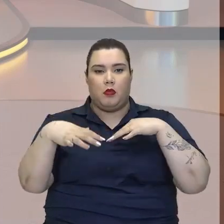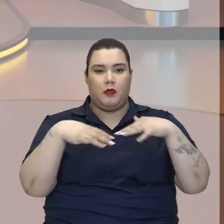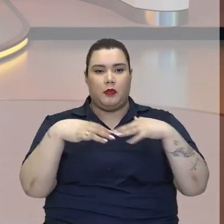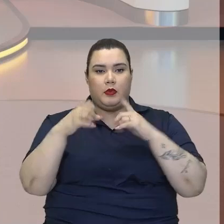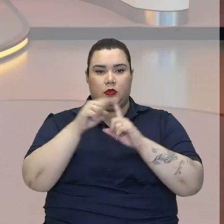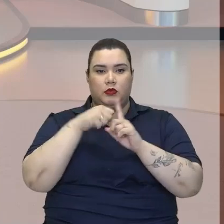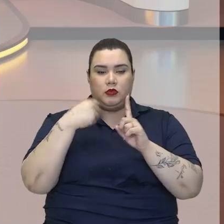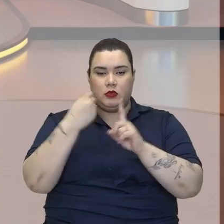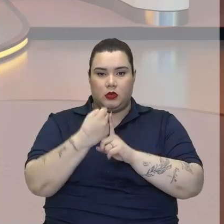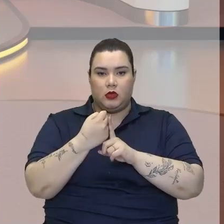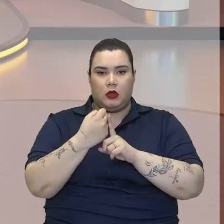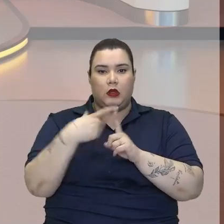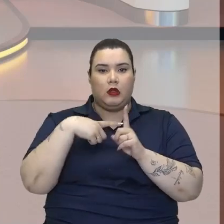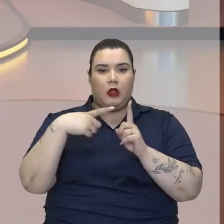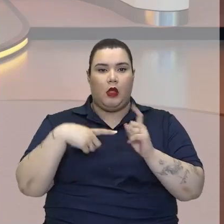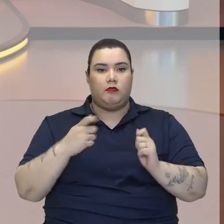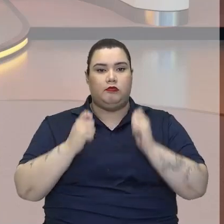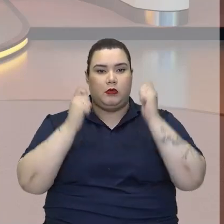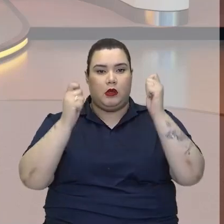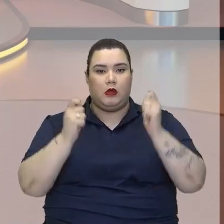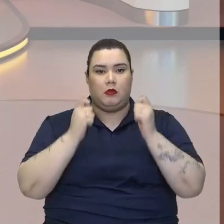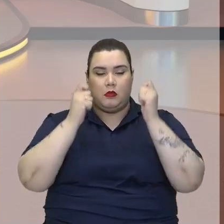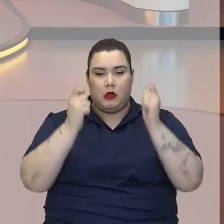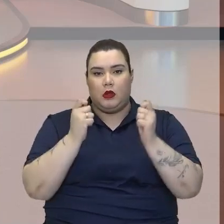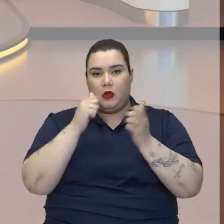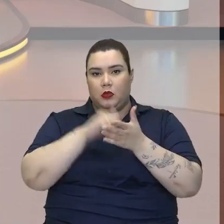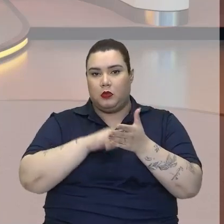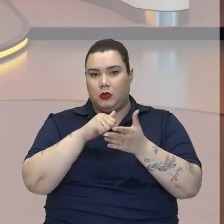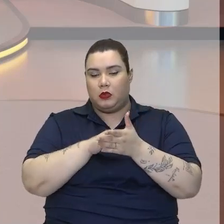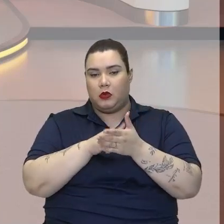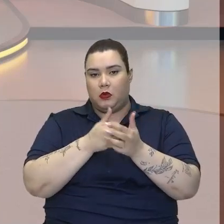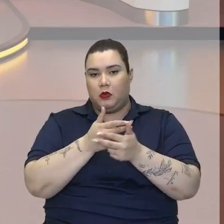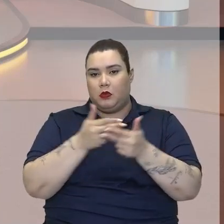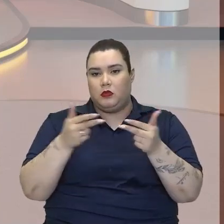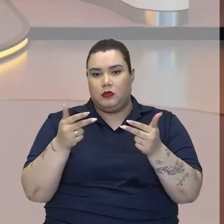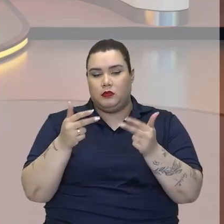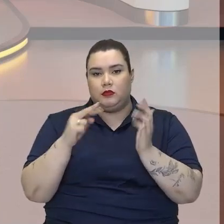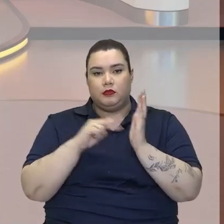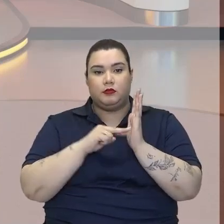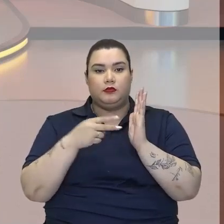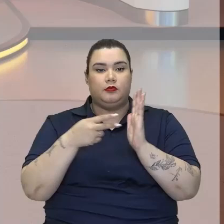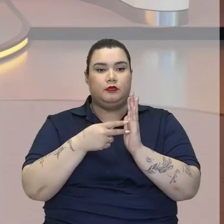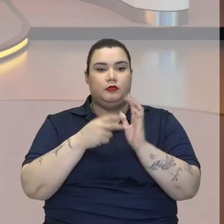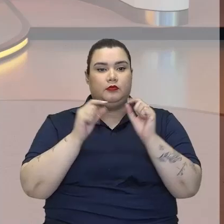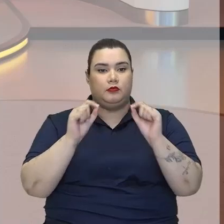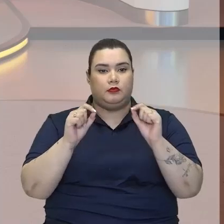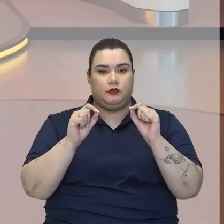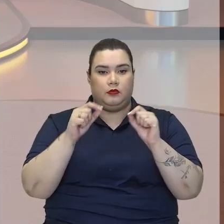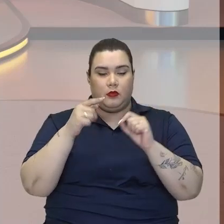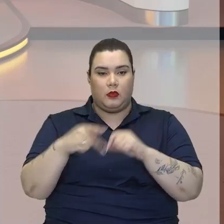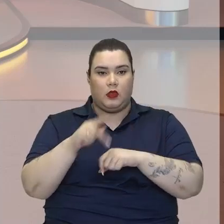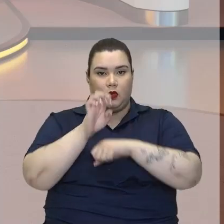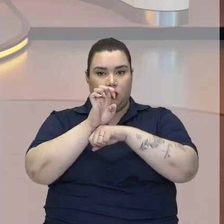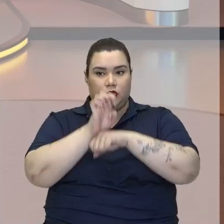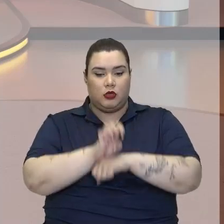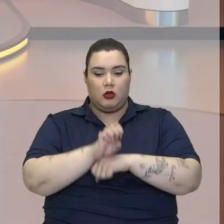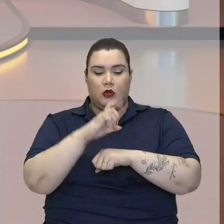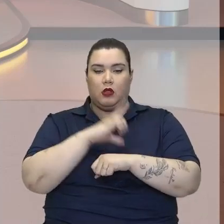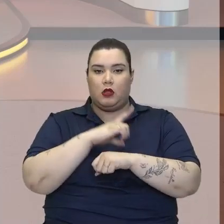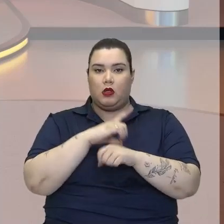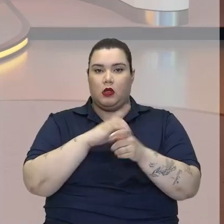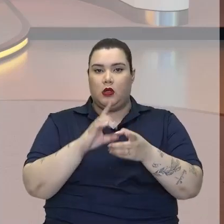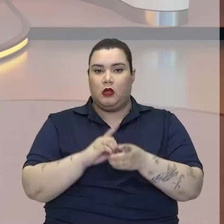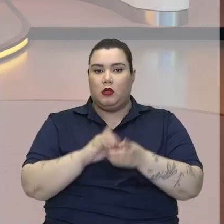estão reivindicando alguma coisa. O que isso significa dentro de um Estado democrático